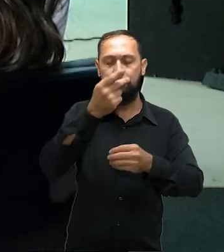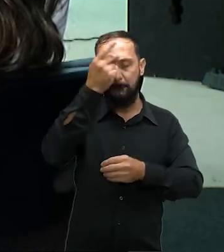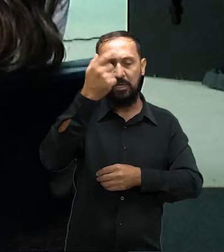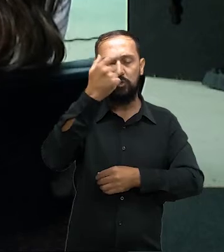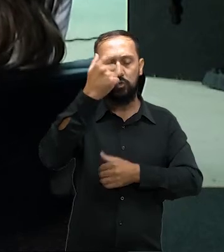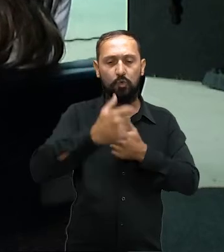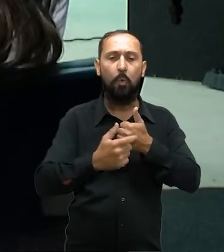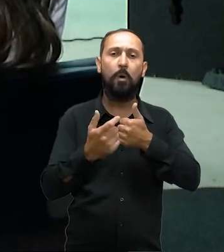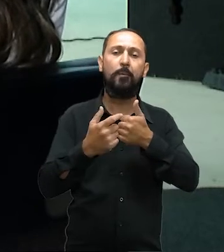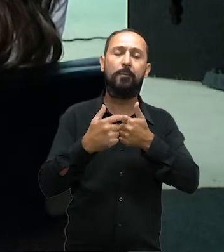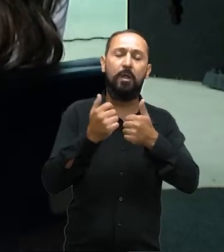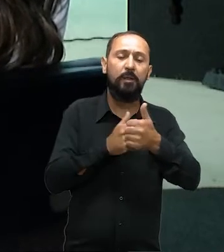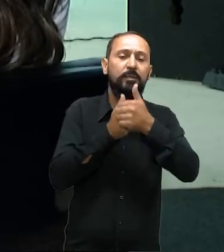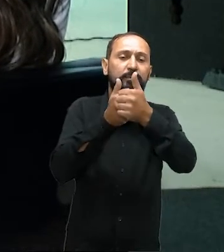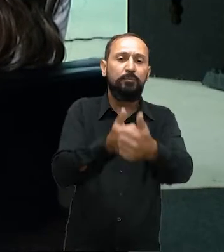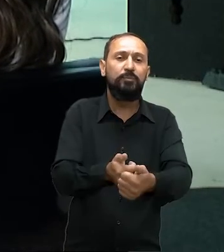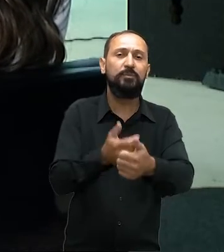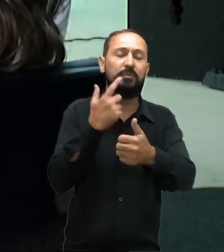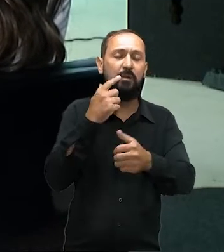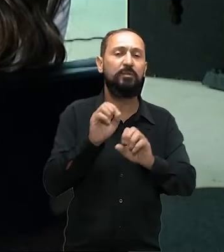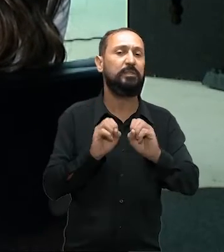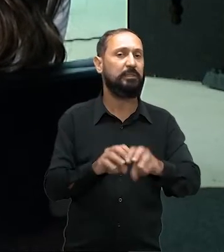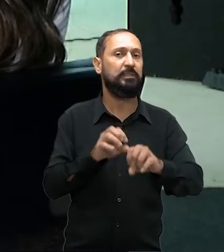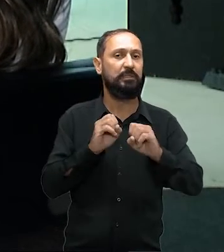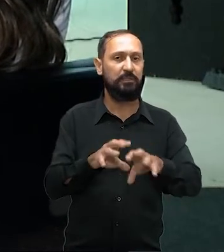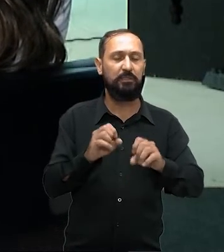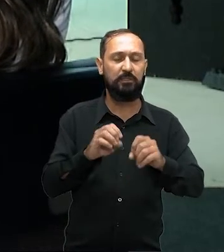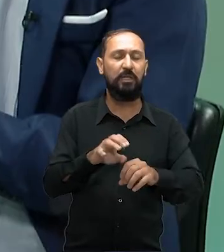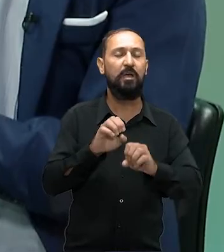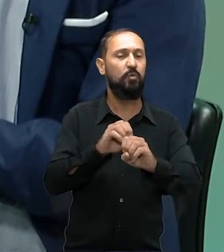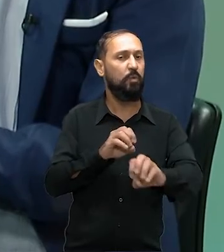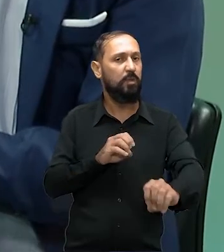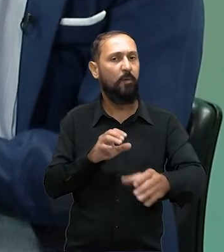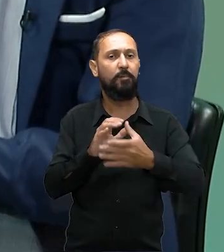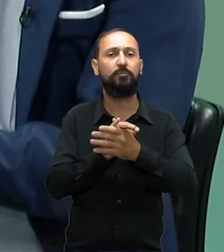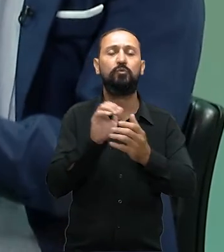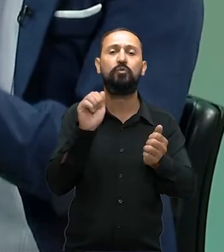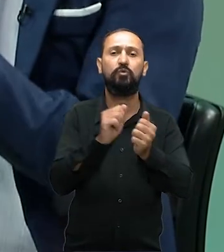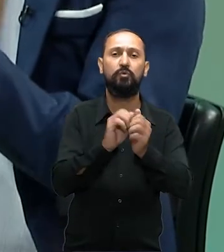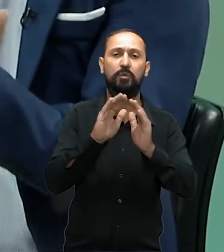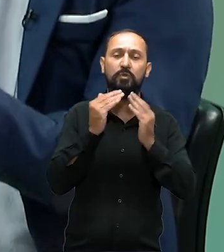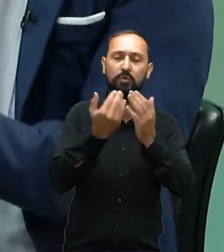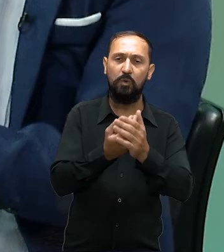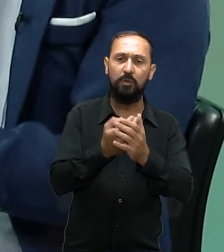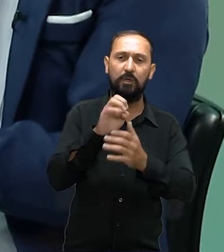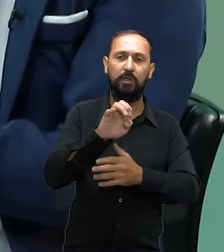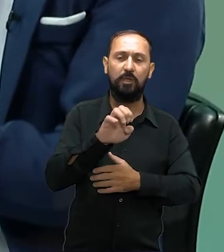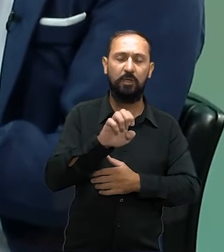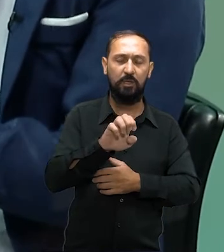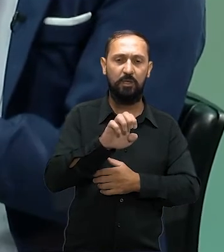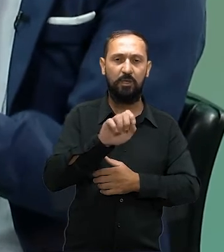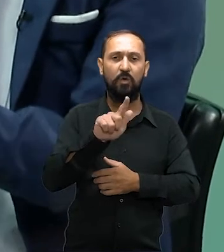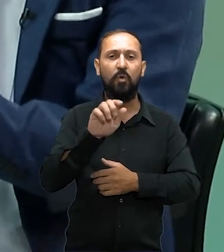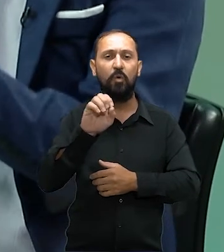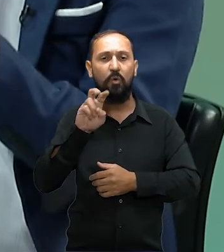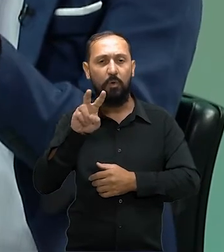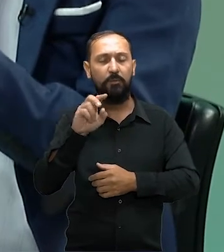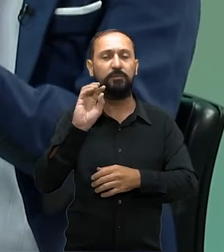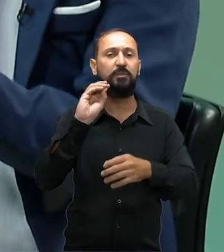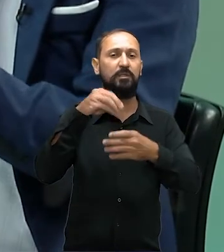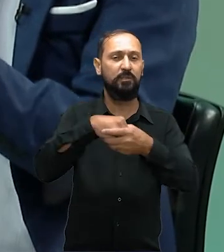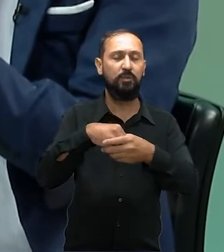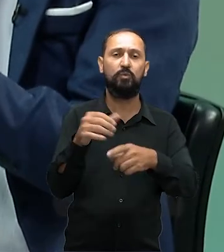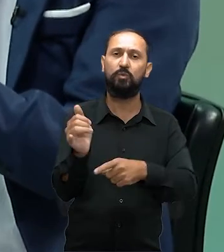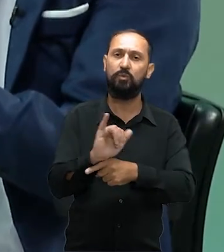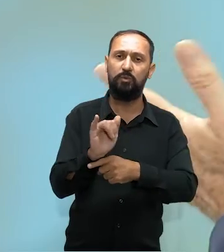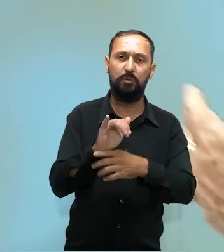importância do tutor no EAD. Isso foi muito interessante, esse trabalho que a gente realizou junto com a Escola Gov e na